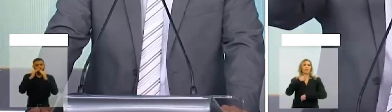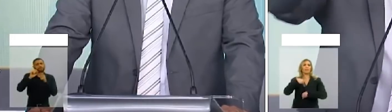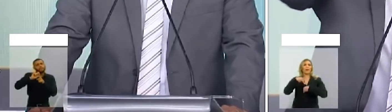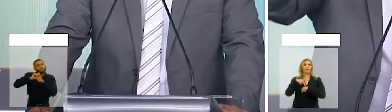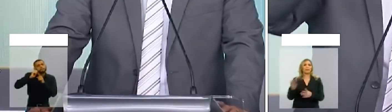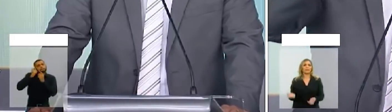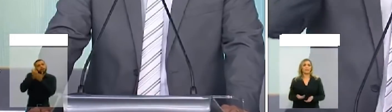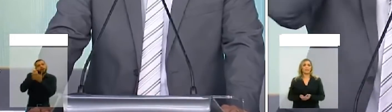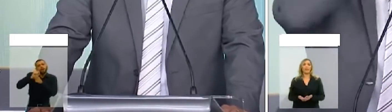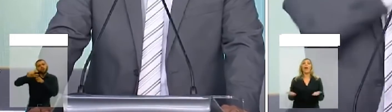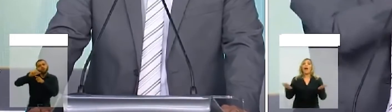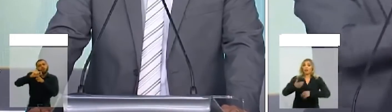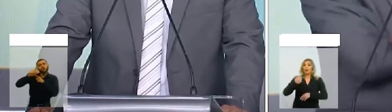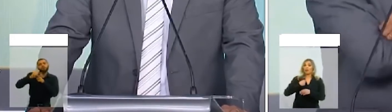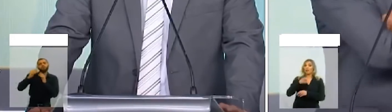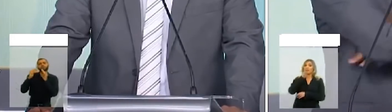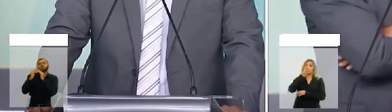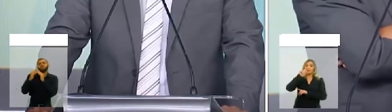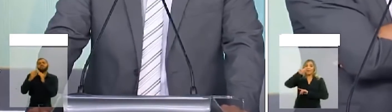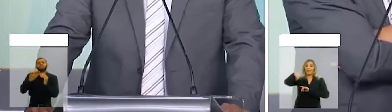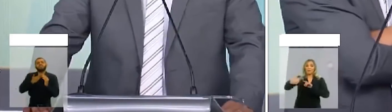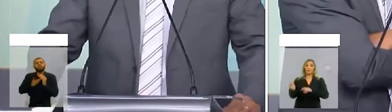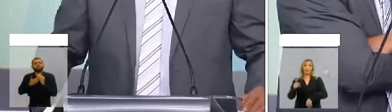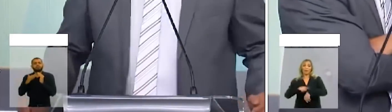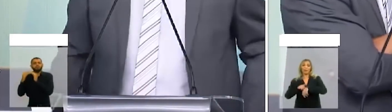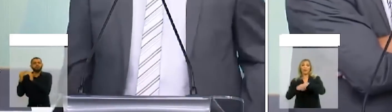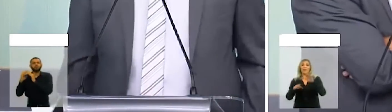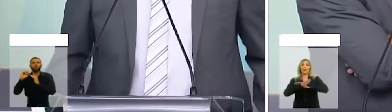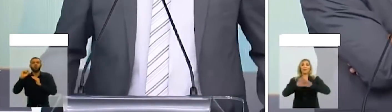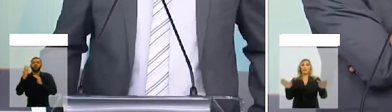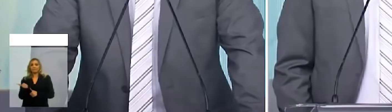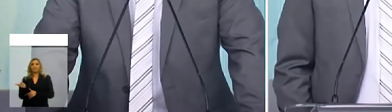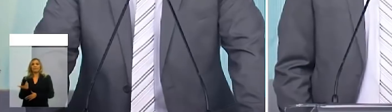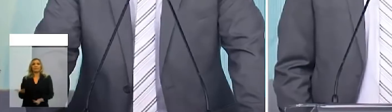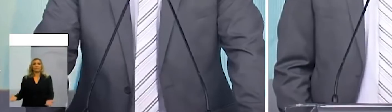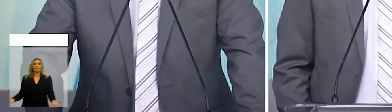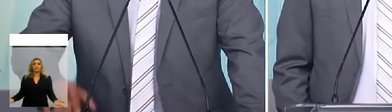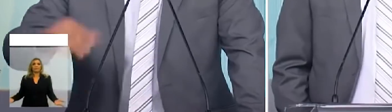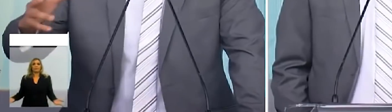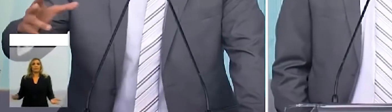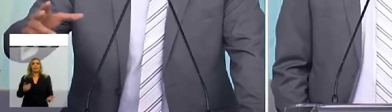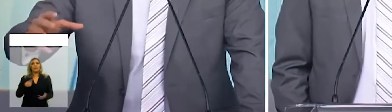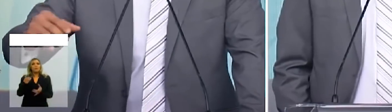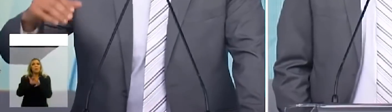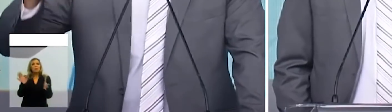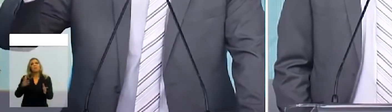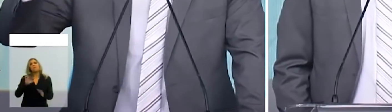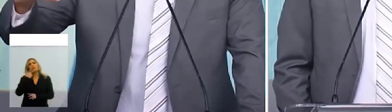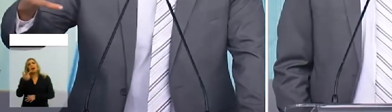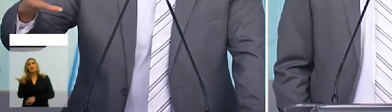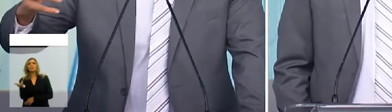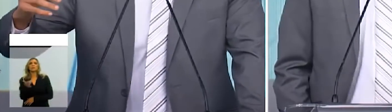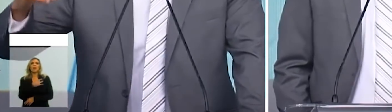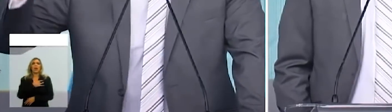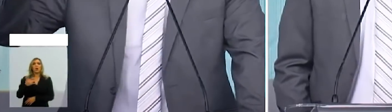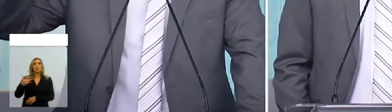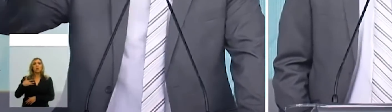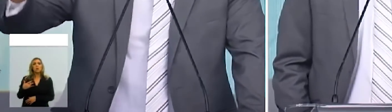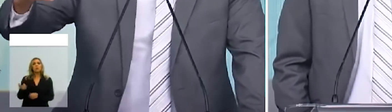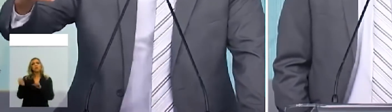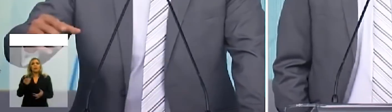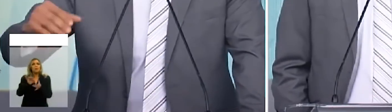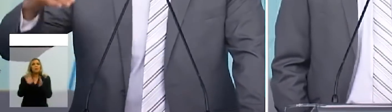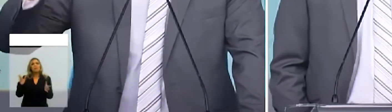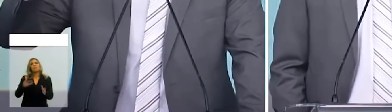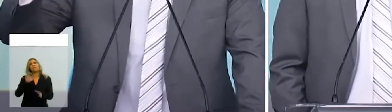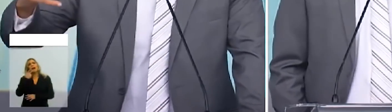eu vou responder daqui a pouquinho. Seu tempo de réplica, candidato. Falam de saúde, de educação, de